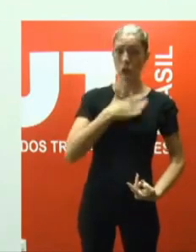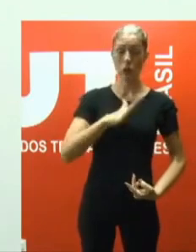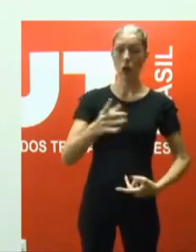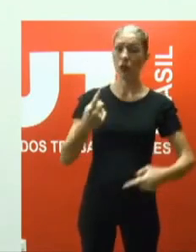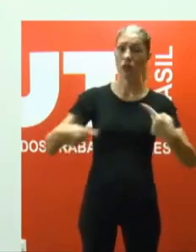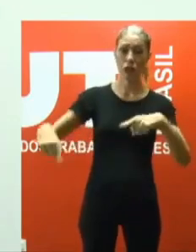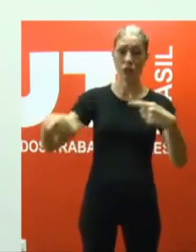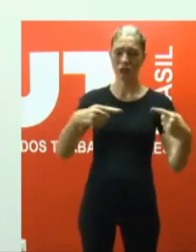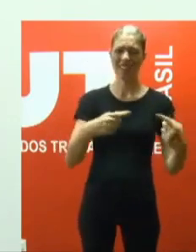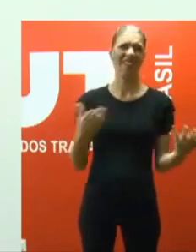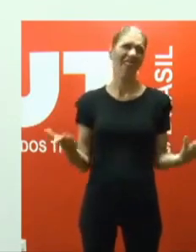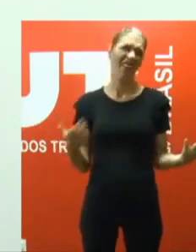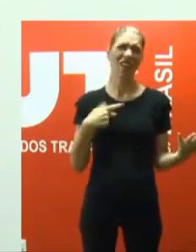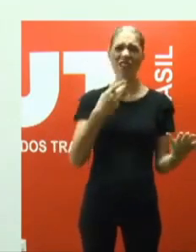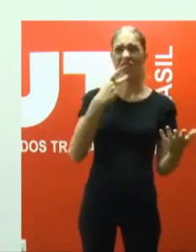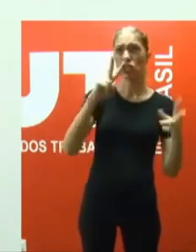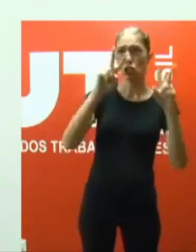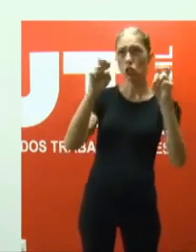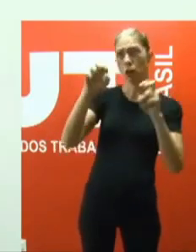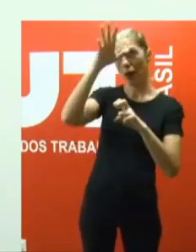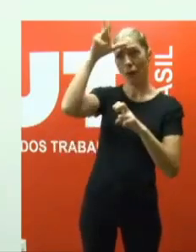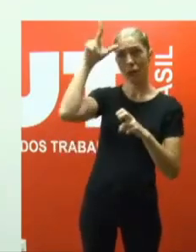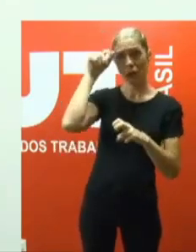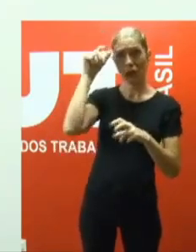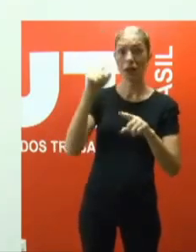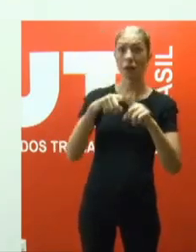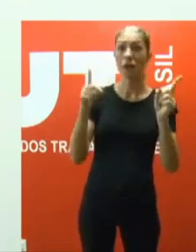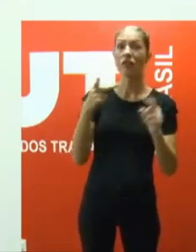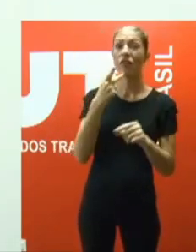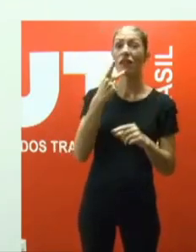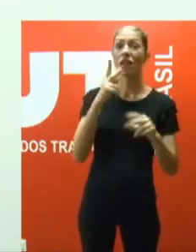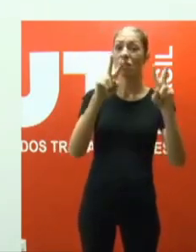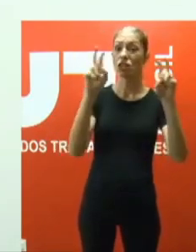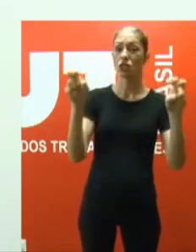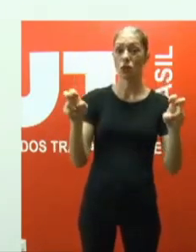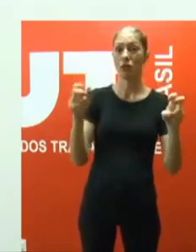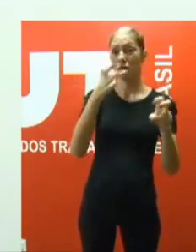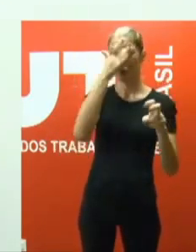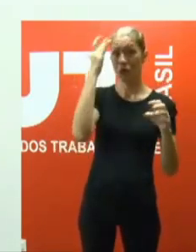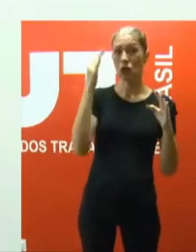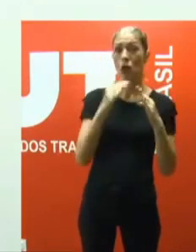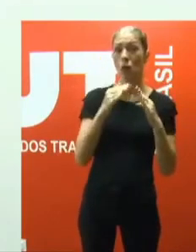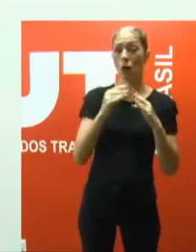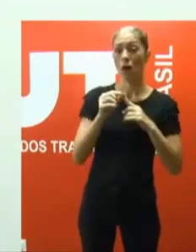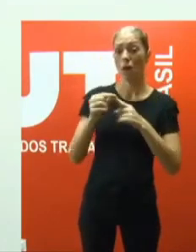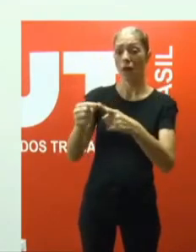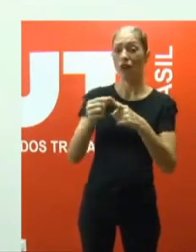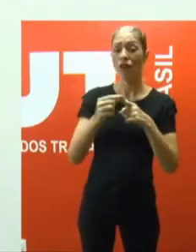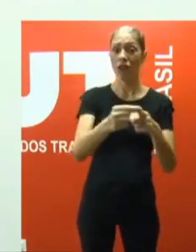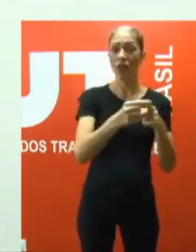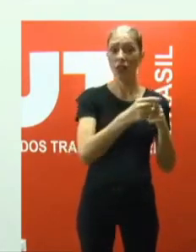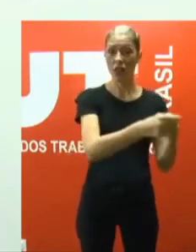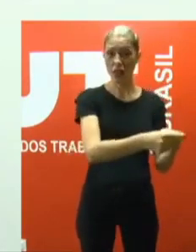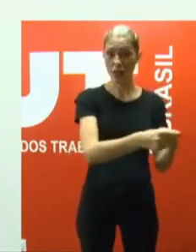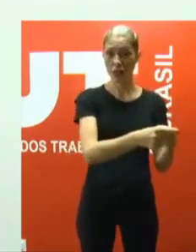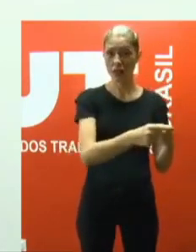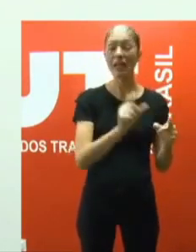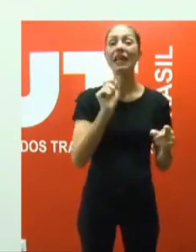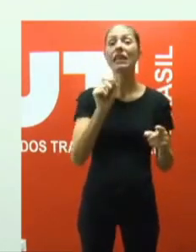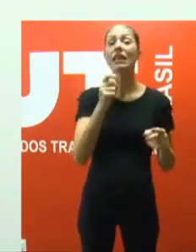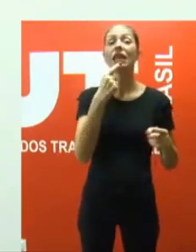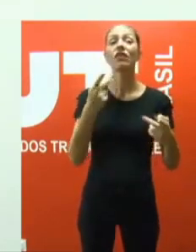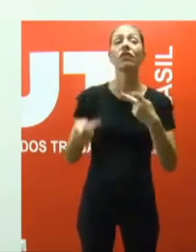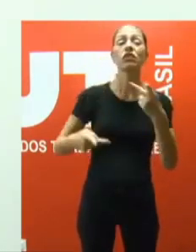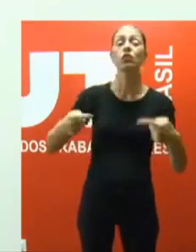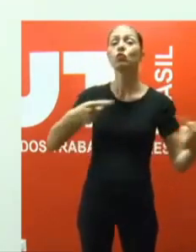discutir, mas vou discutir a Amazônia, mas quem vai discutir quem mora nas palafitas? Quem mora de Ribeirinho? Quem vai discutir isso?